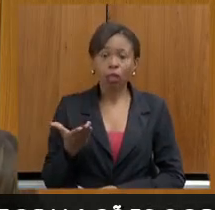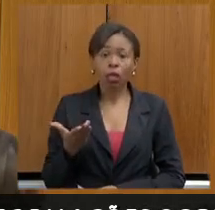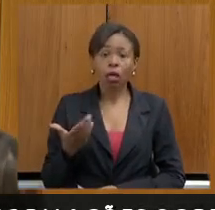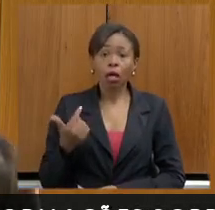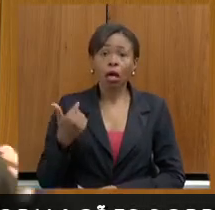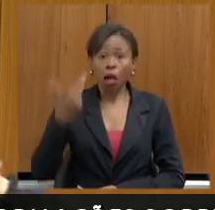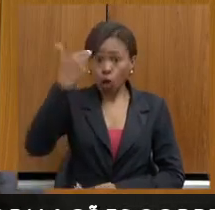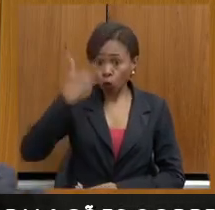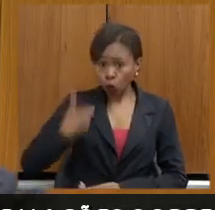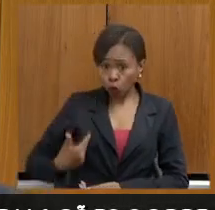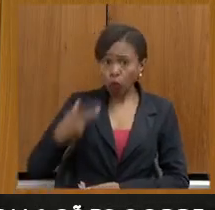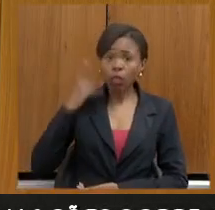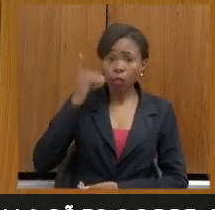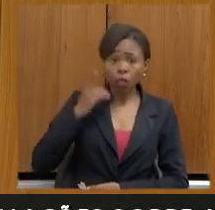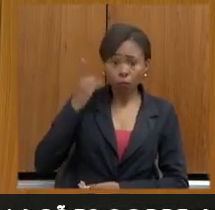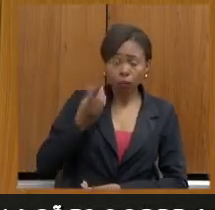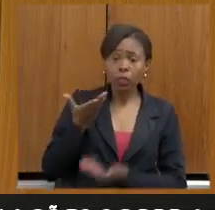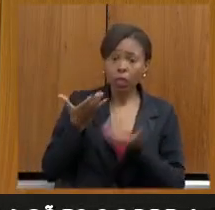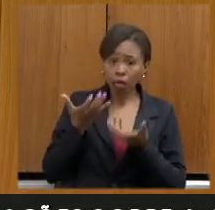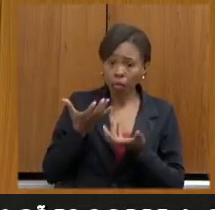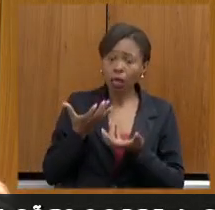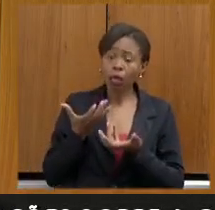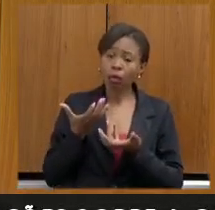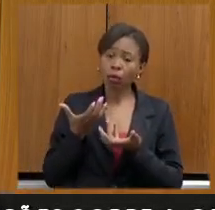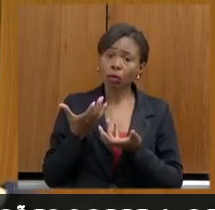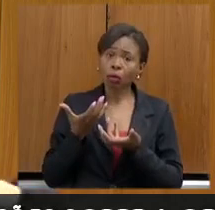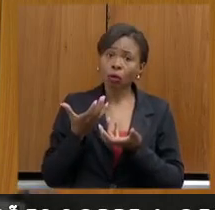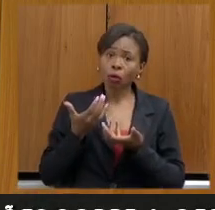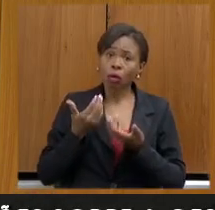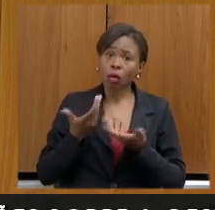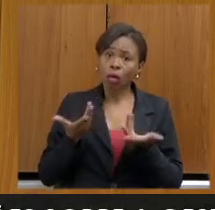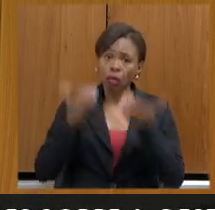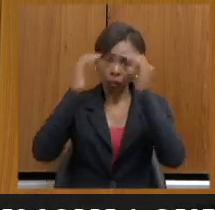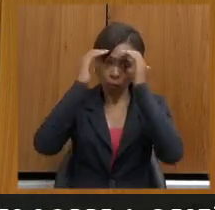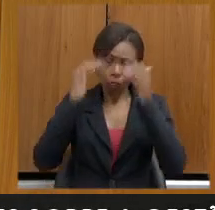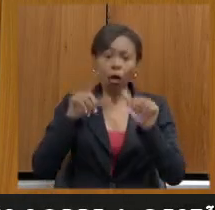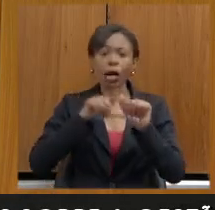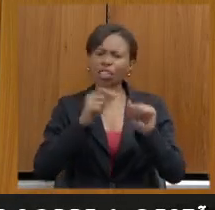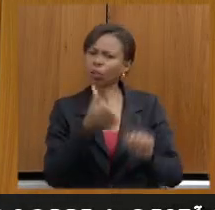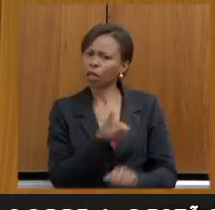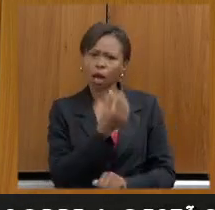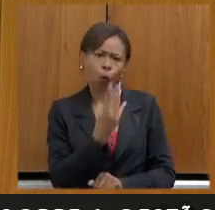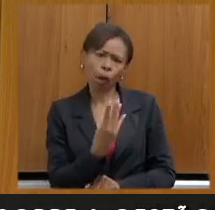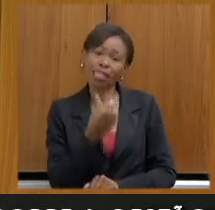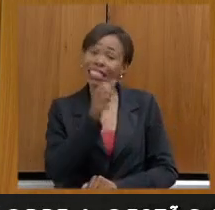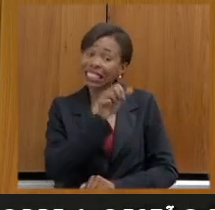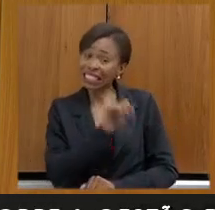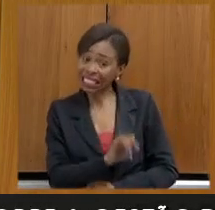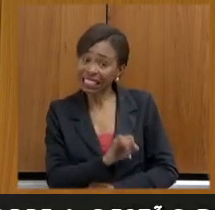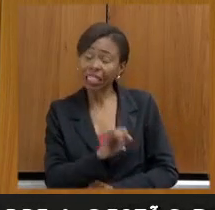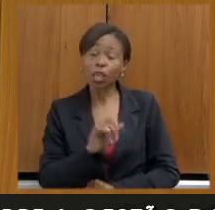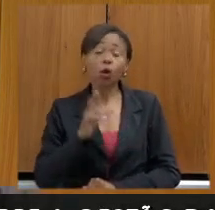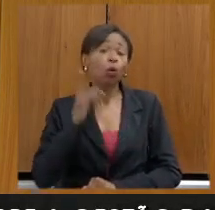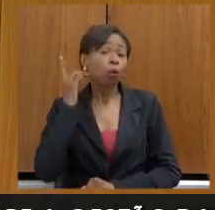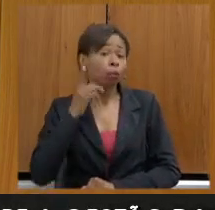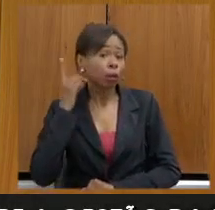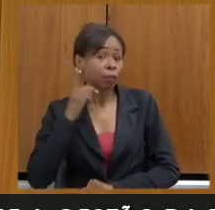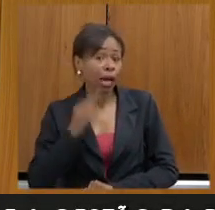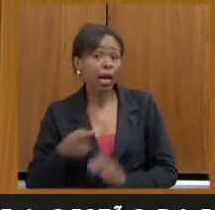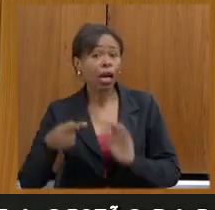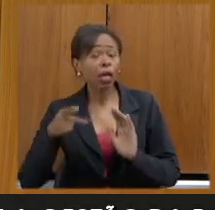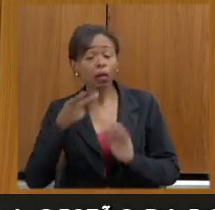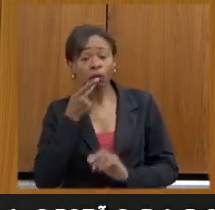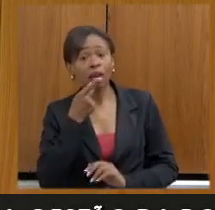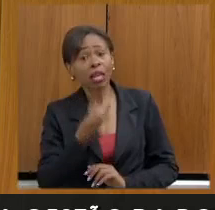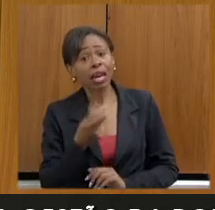sou um detalhe que gostaria muito de atender vossa excelência do ponto de vista regimental morte 164 é quando o partido ou parlamentar excitado e